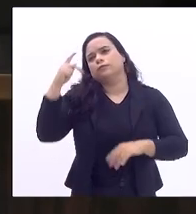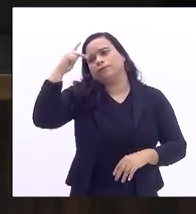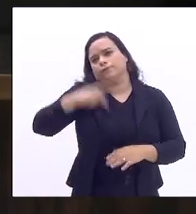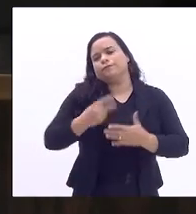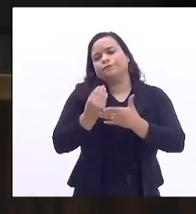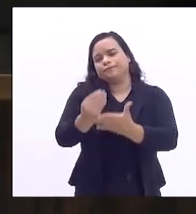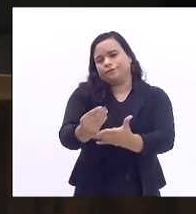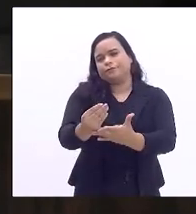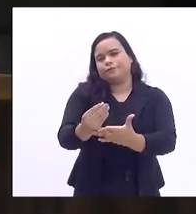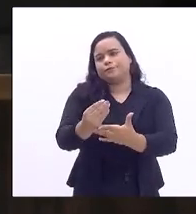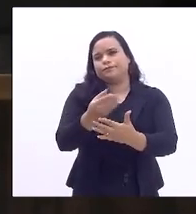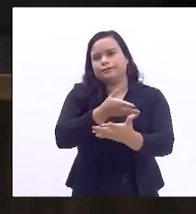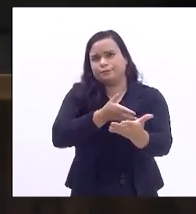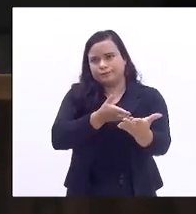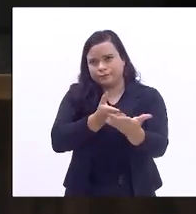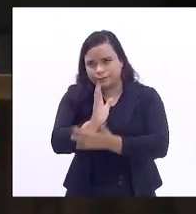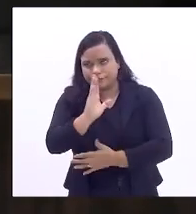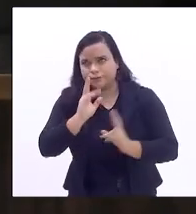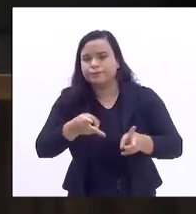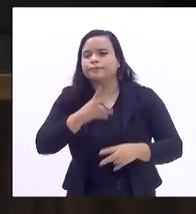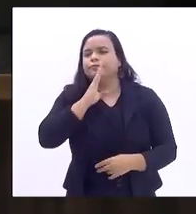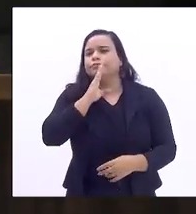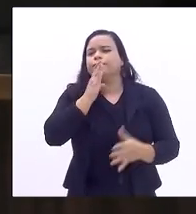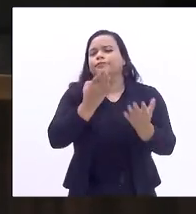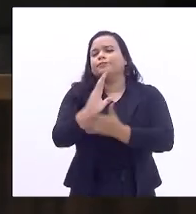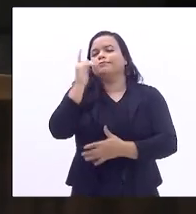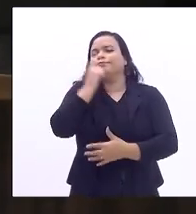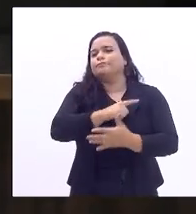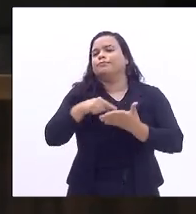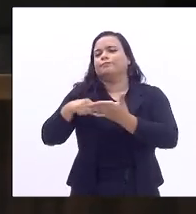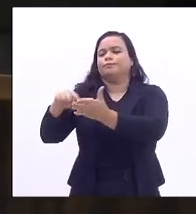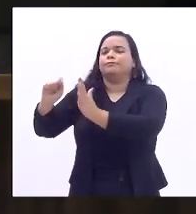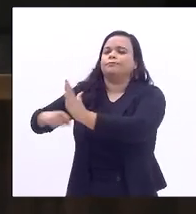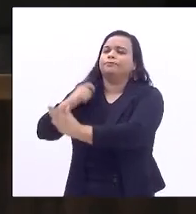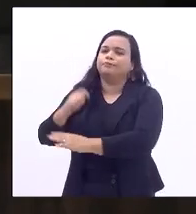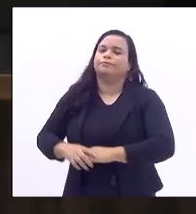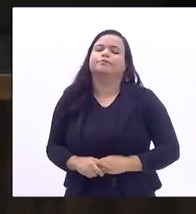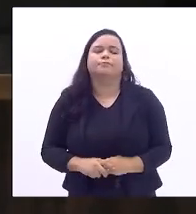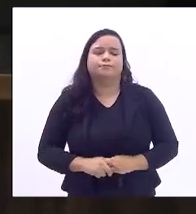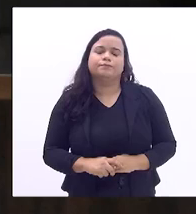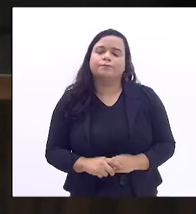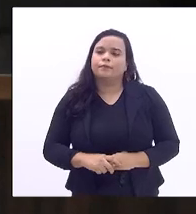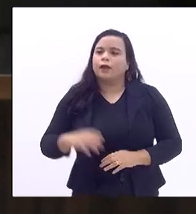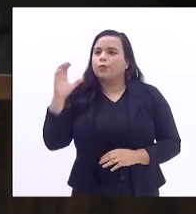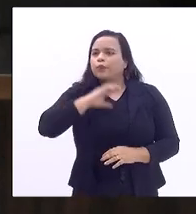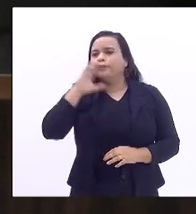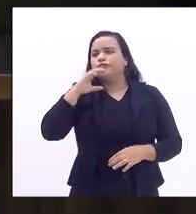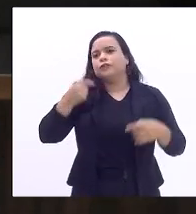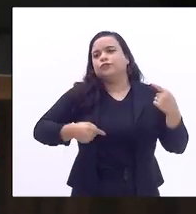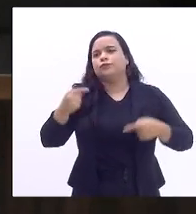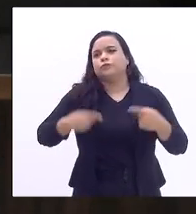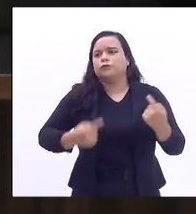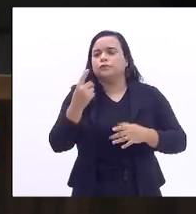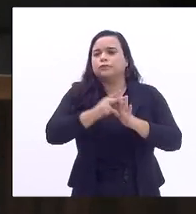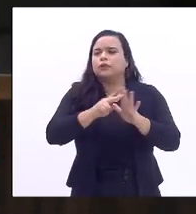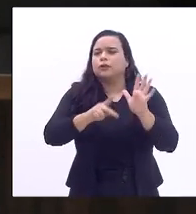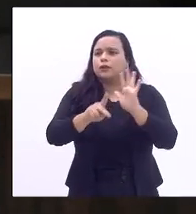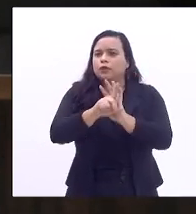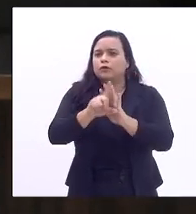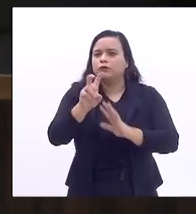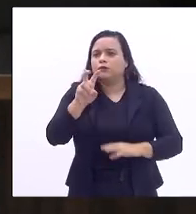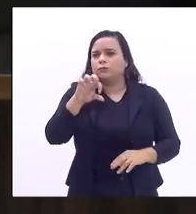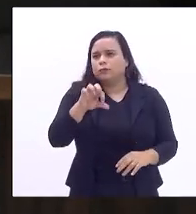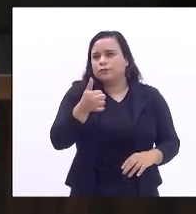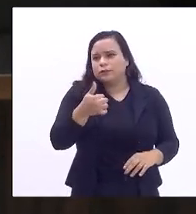presidência defere-se eu te quer aprovam permaneçam Como estão aprovado vai autógrafo em regime de urgência e discussão única projeto de lei